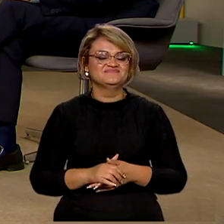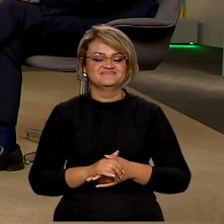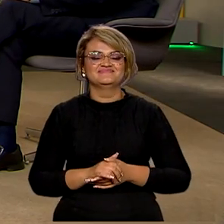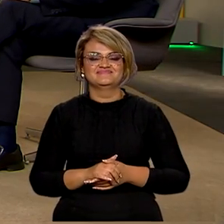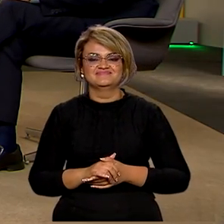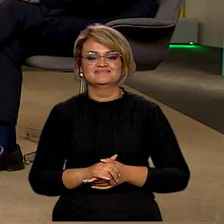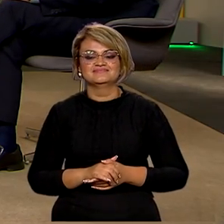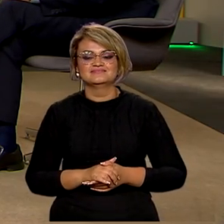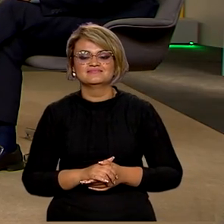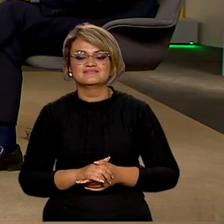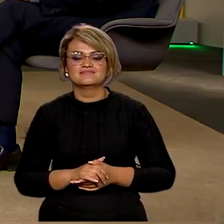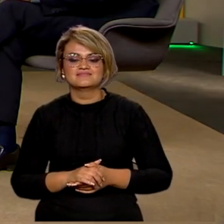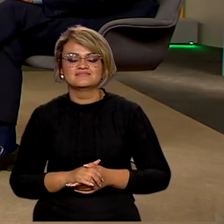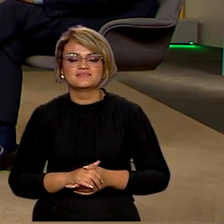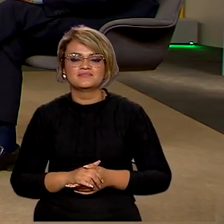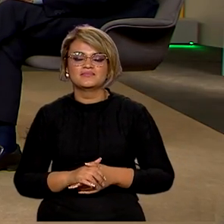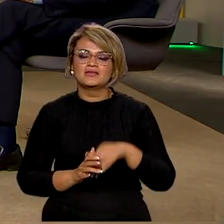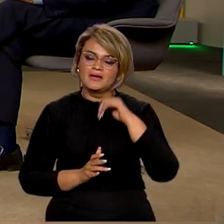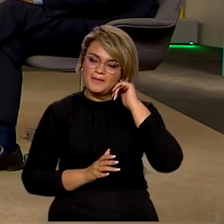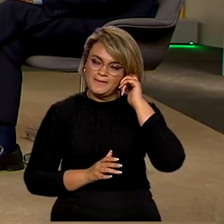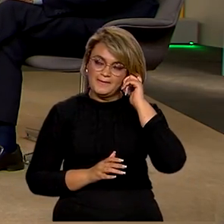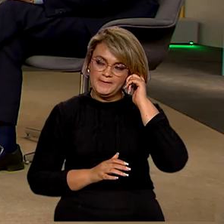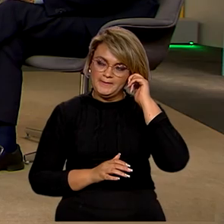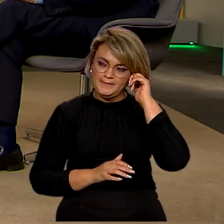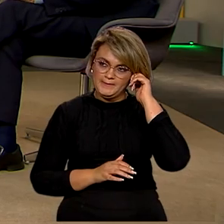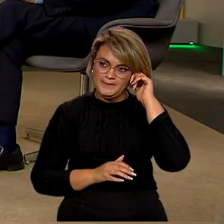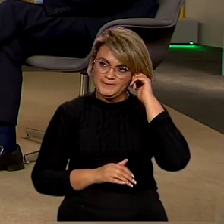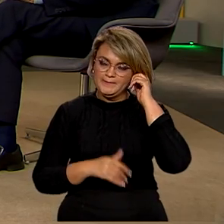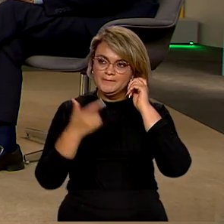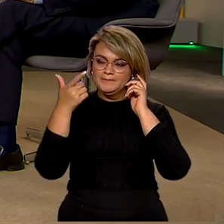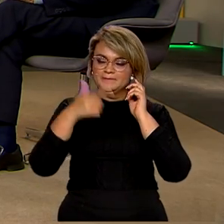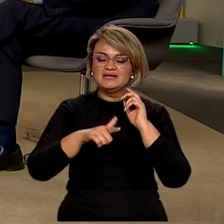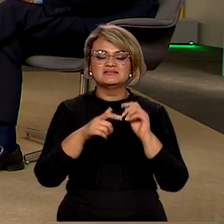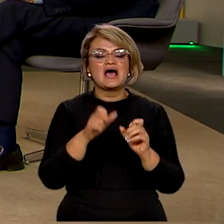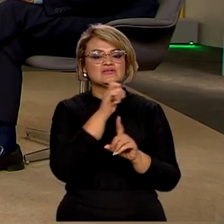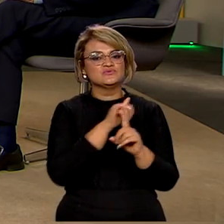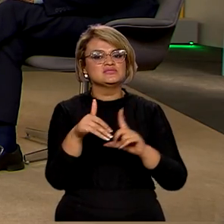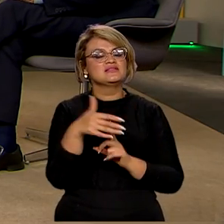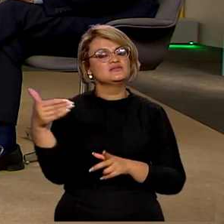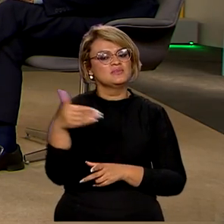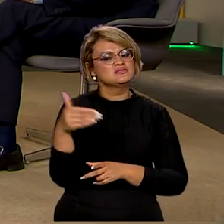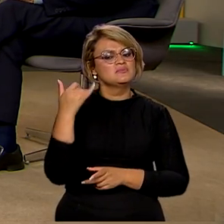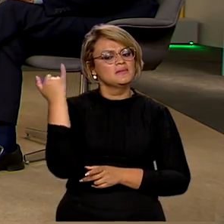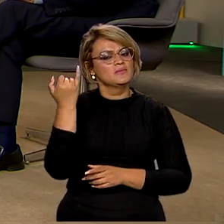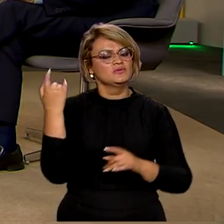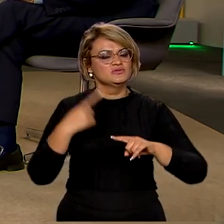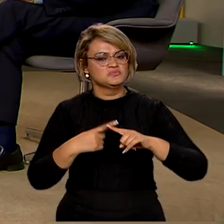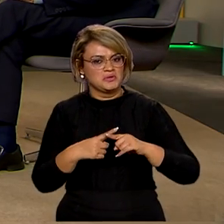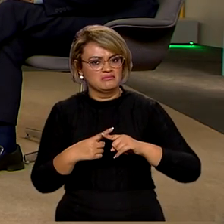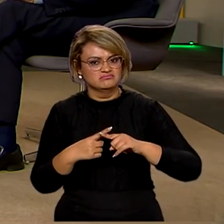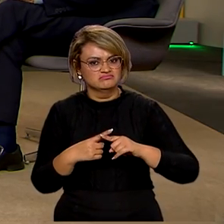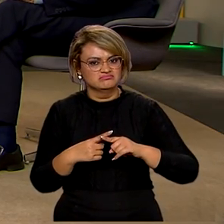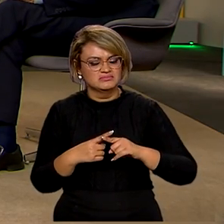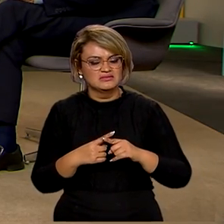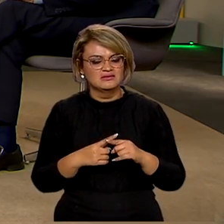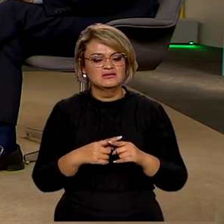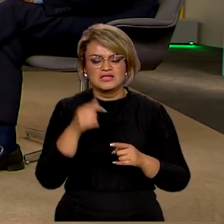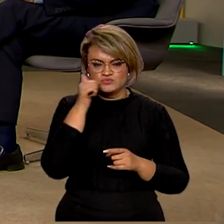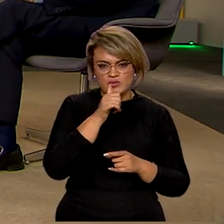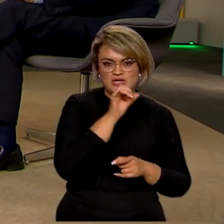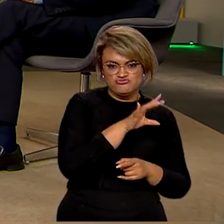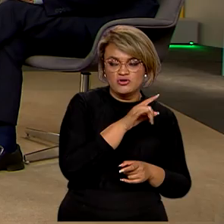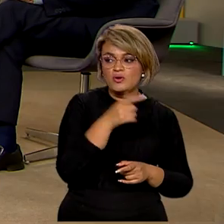E, secretária, qual a importância da participação da sociedade como um todo, né, não só das margaridas, nesse processo